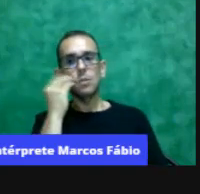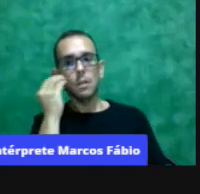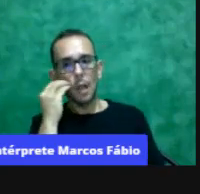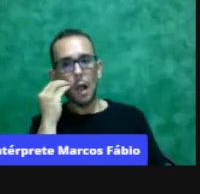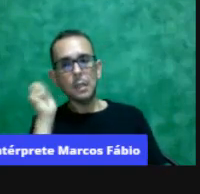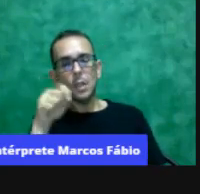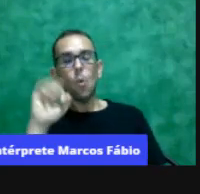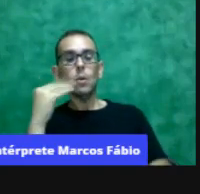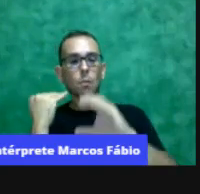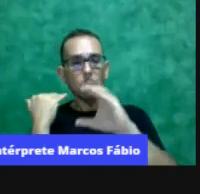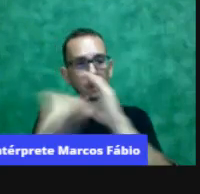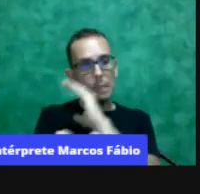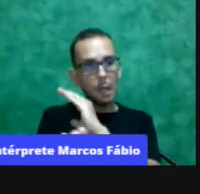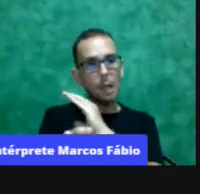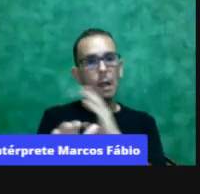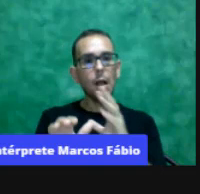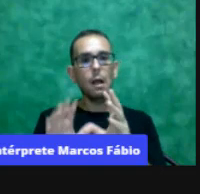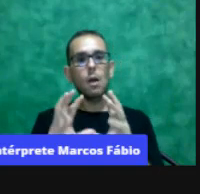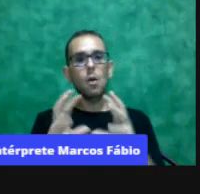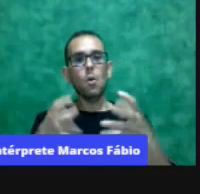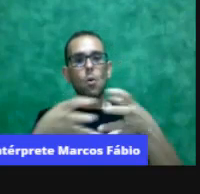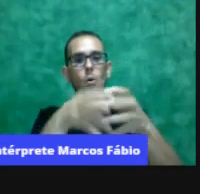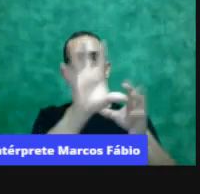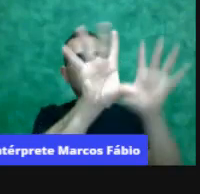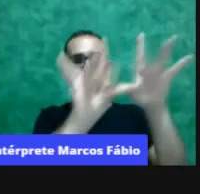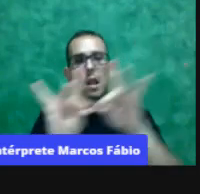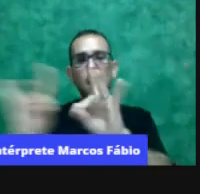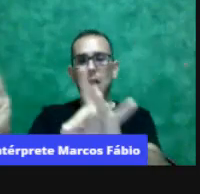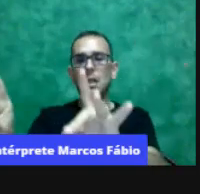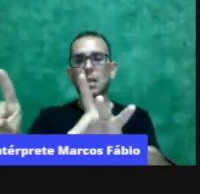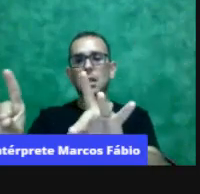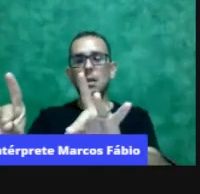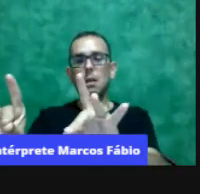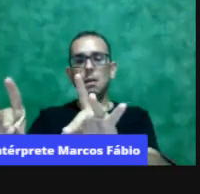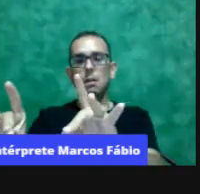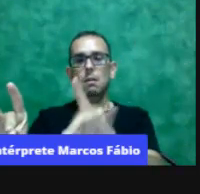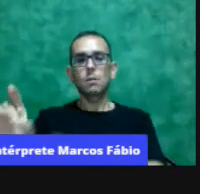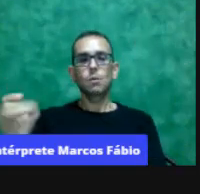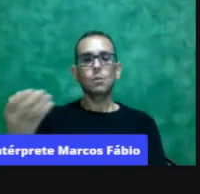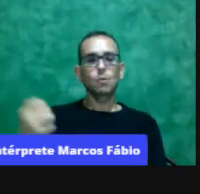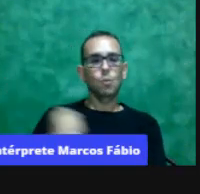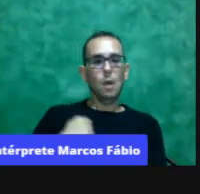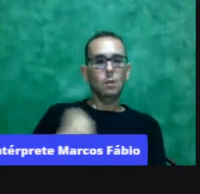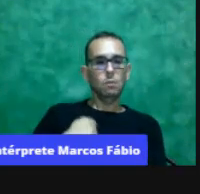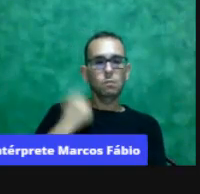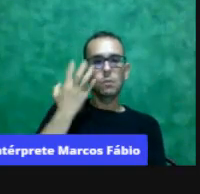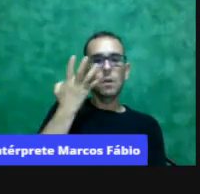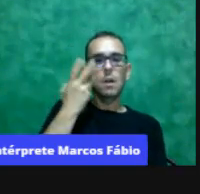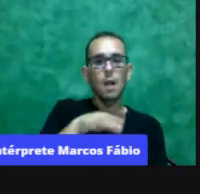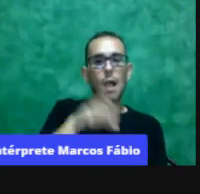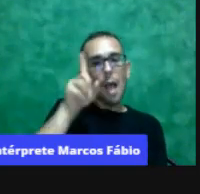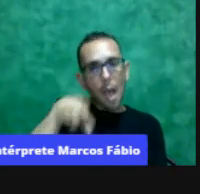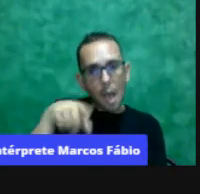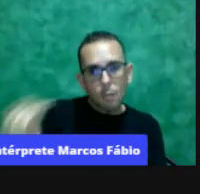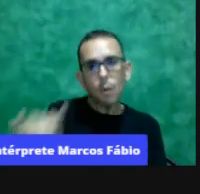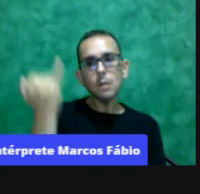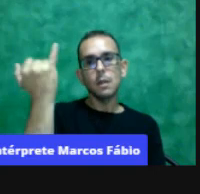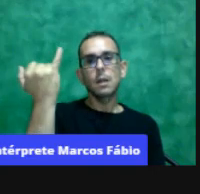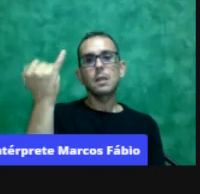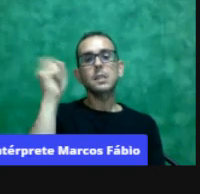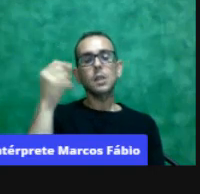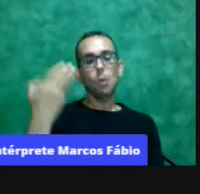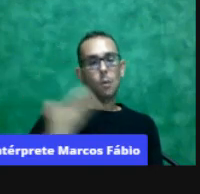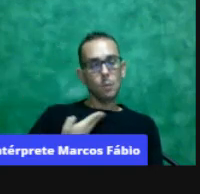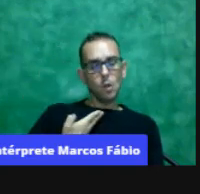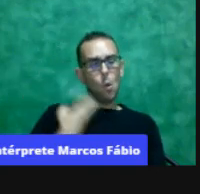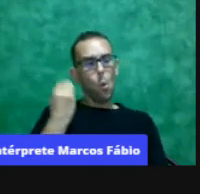quando eu vou mandar um link desses para numa plataforma que eu vou mandar para uma criança, é sempre importante que eu mande para um amigo para